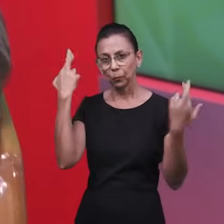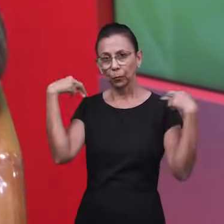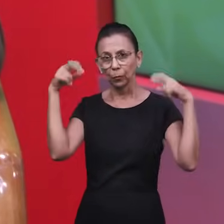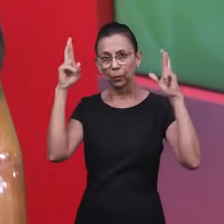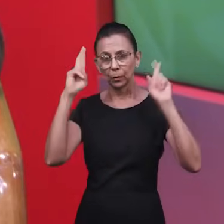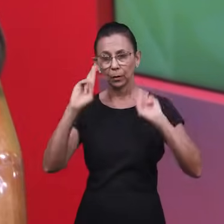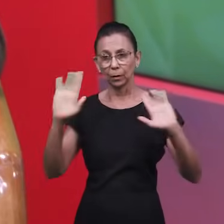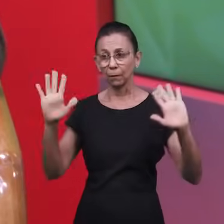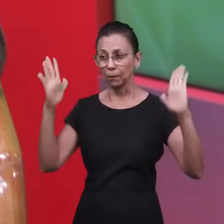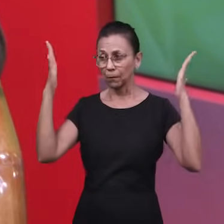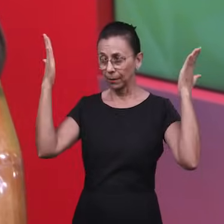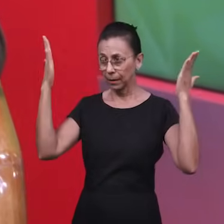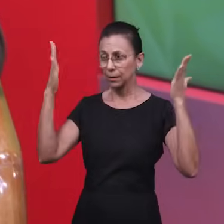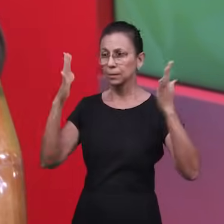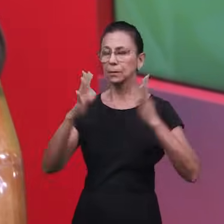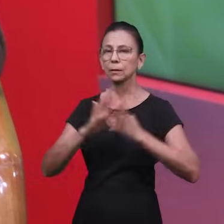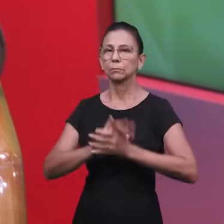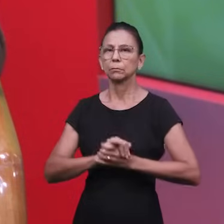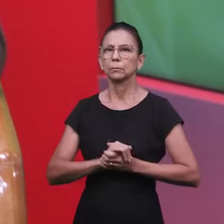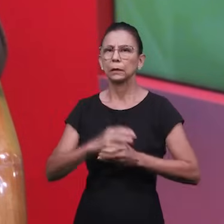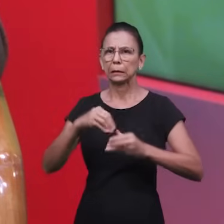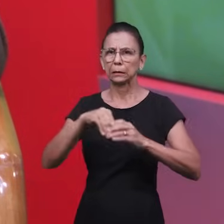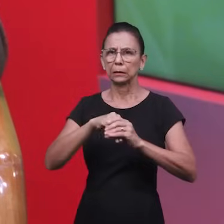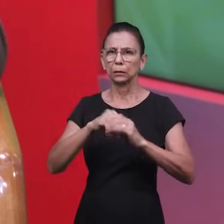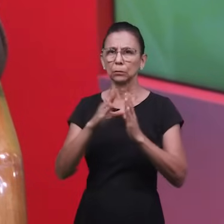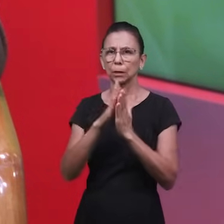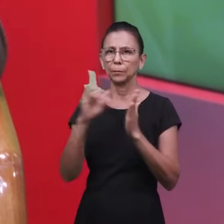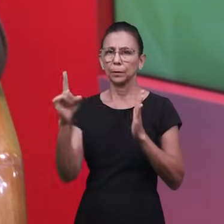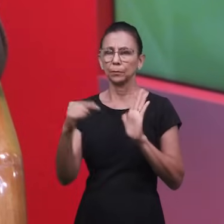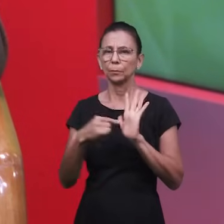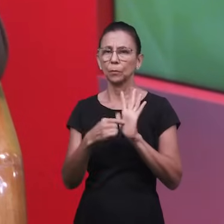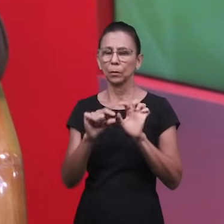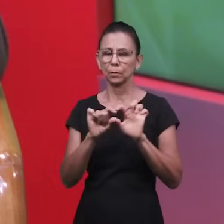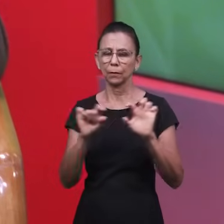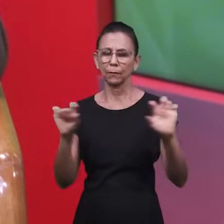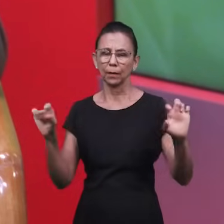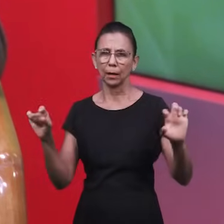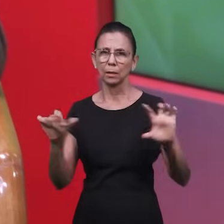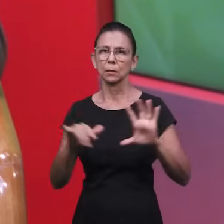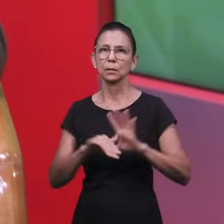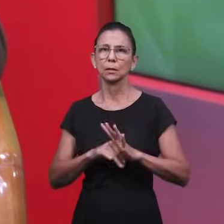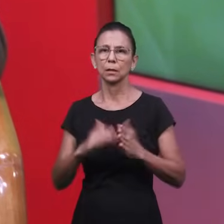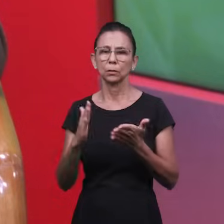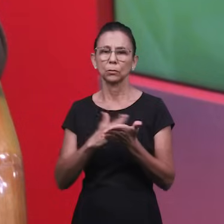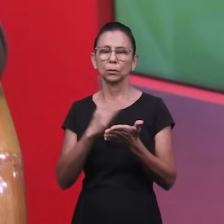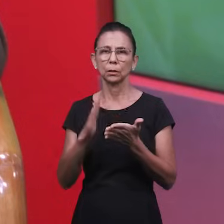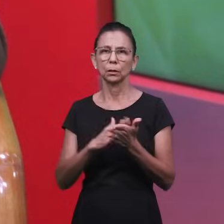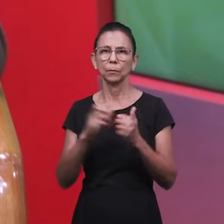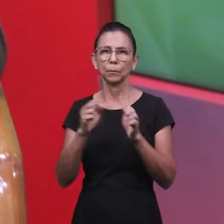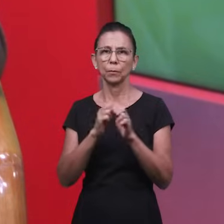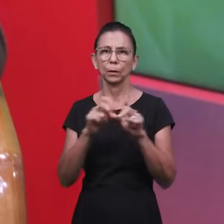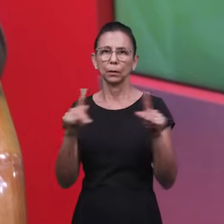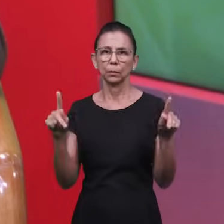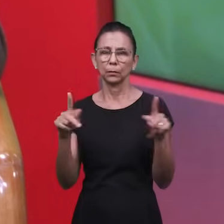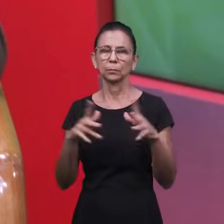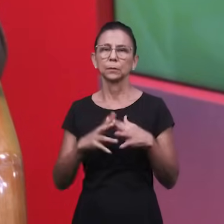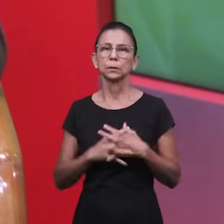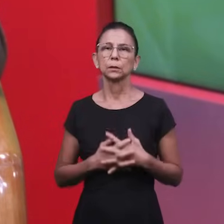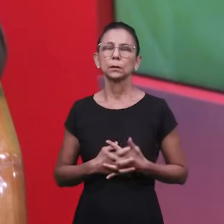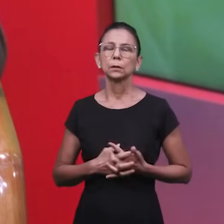as bodas do Cordeiro, como você disse, é uma expressão bíblica, está registrada no livro do Apocalipse,